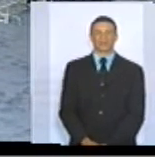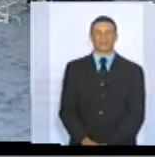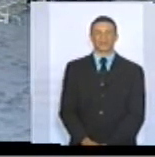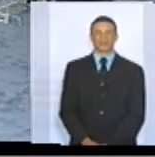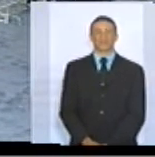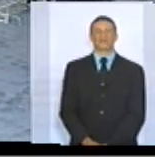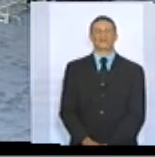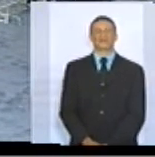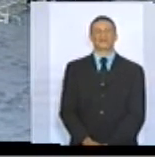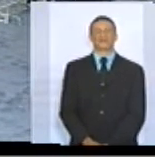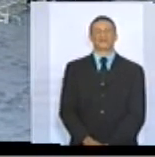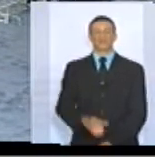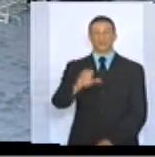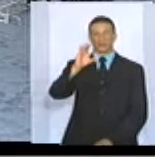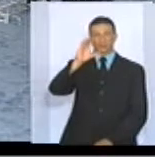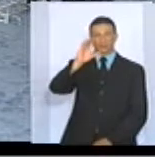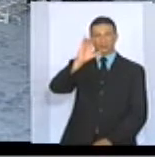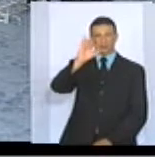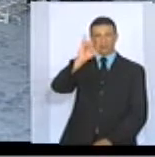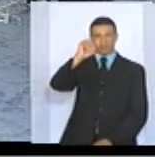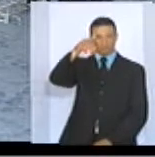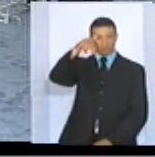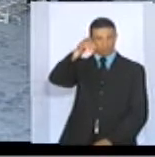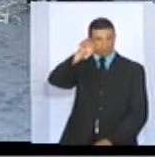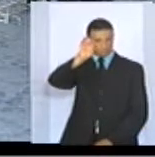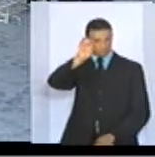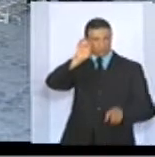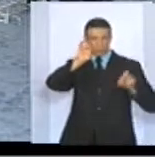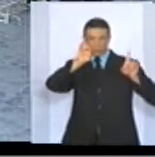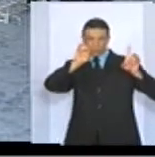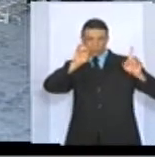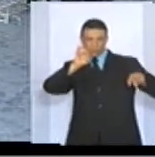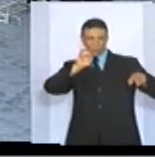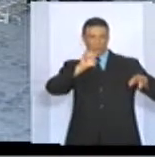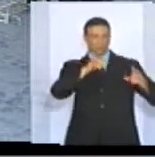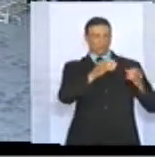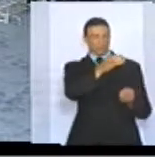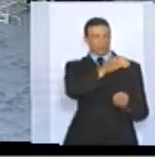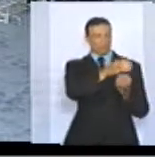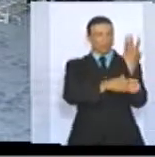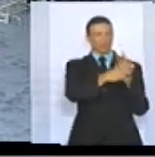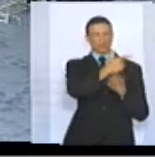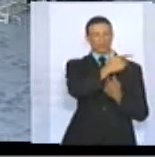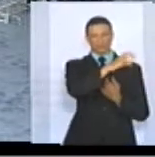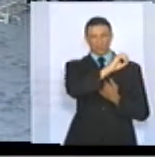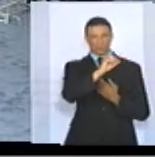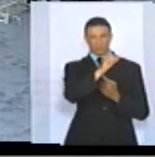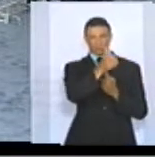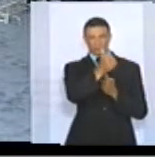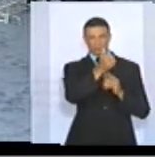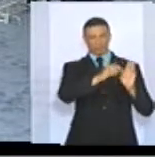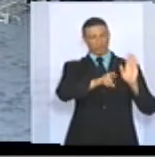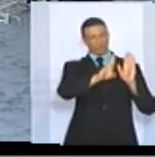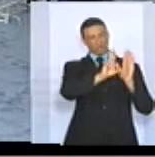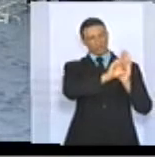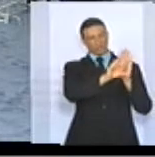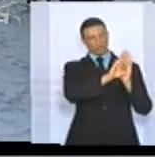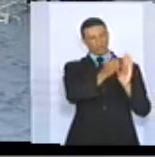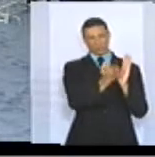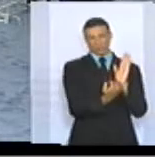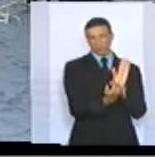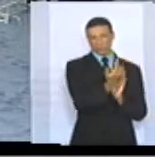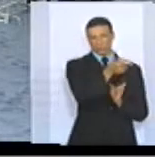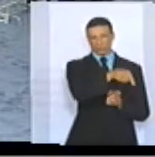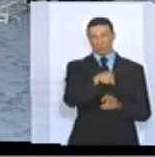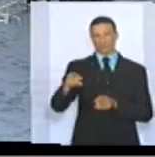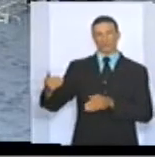A ANCINE é a agência reguladora do mercado audiovisual, criada em 2001 pela medida provisória 2228, portanto, iniciativa